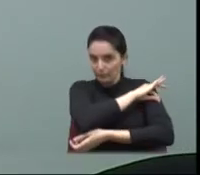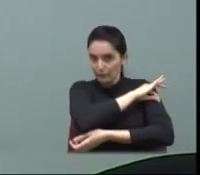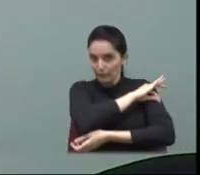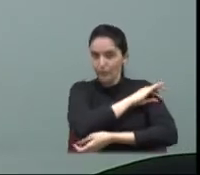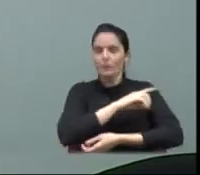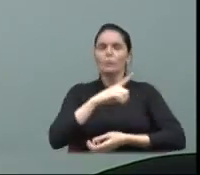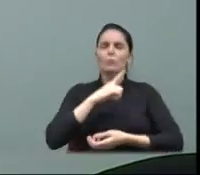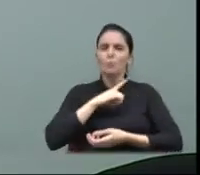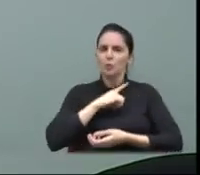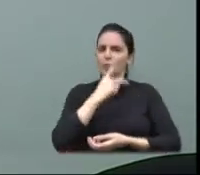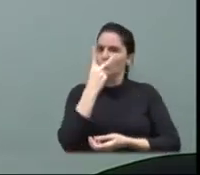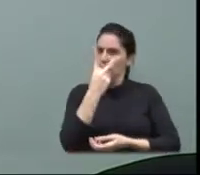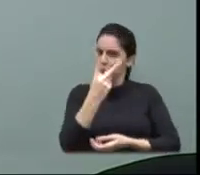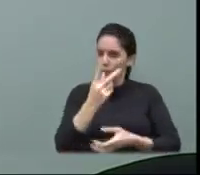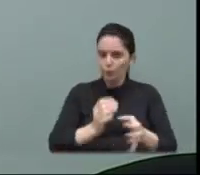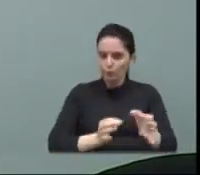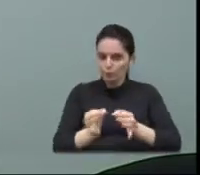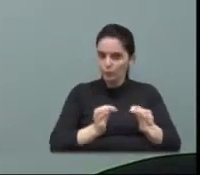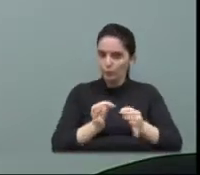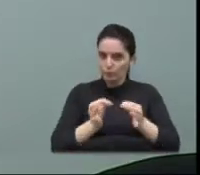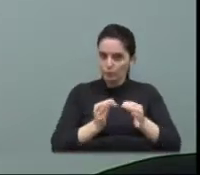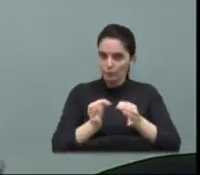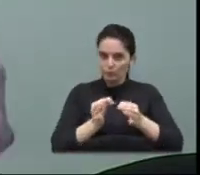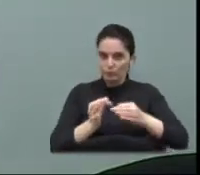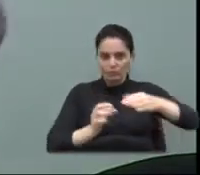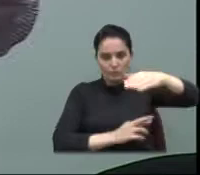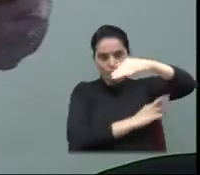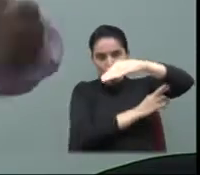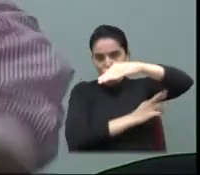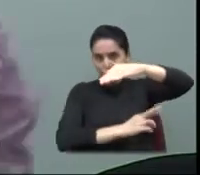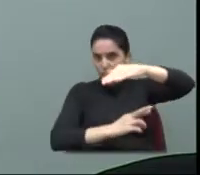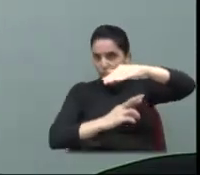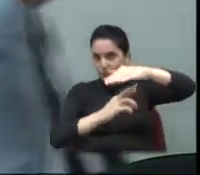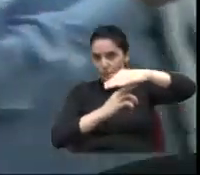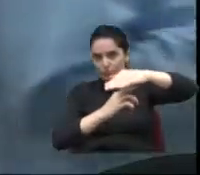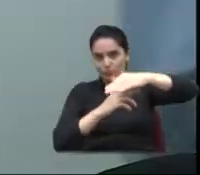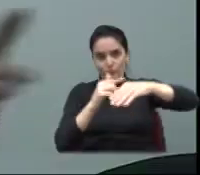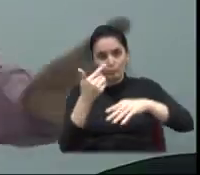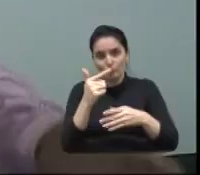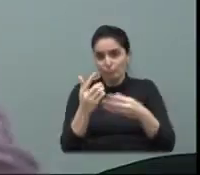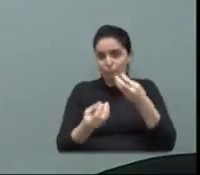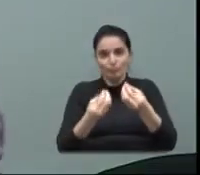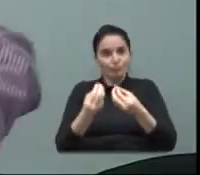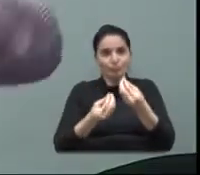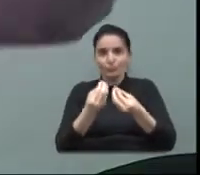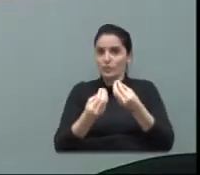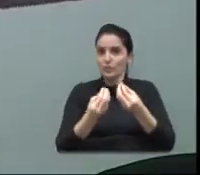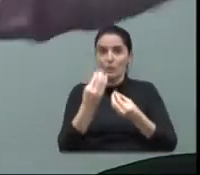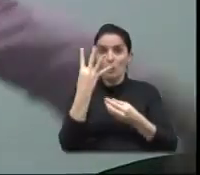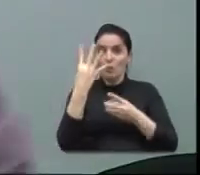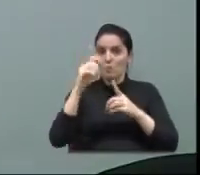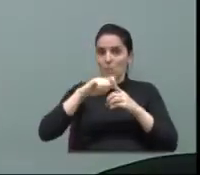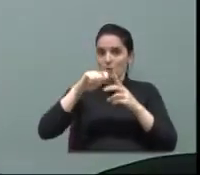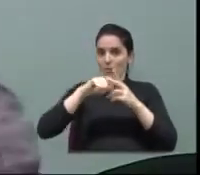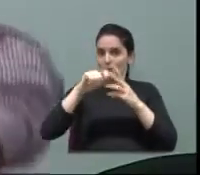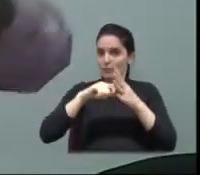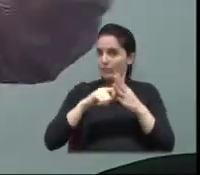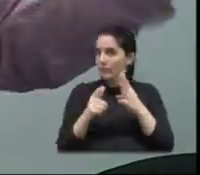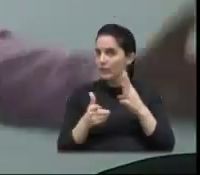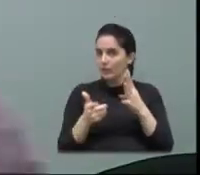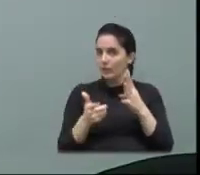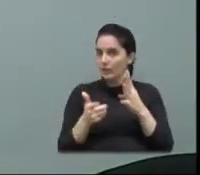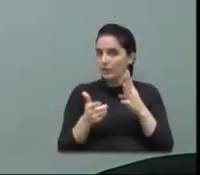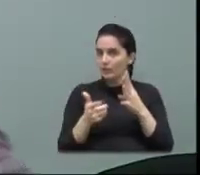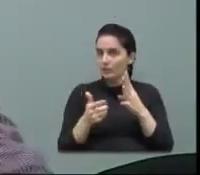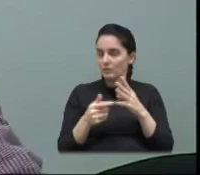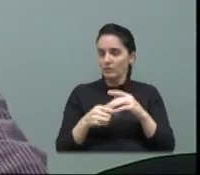2 projetos enormes para aquela região, o viaduto. Não tem como, Nilton Santos, em 4 meses, fazer um viaduto de